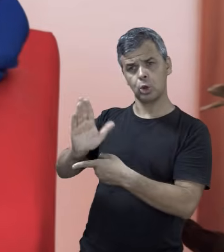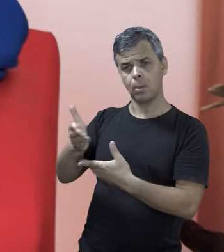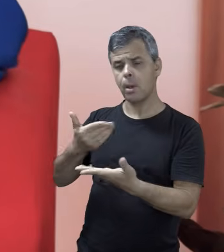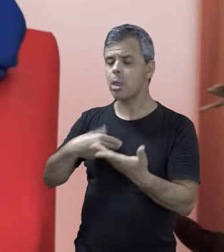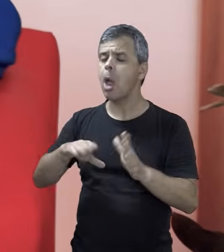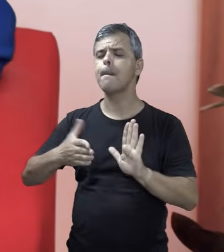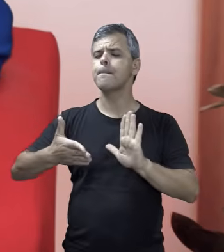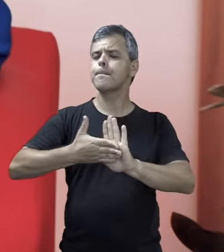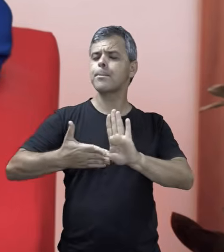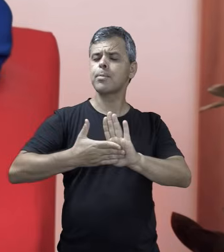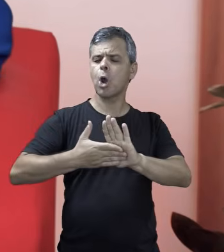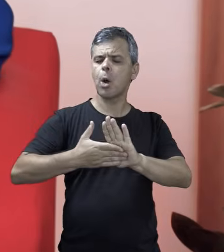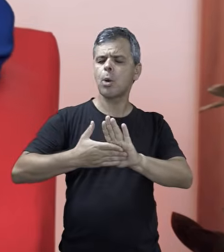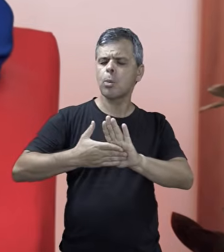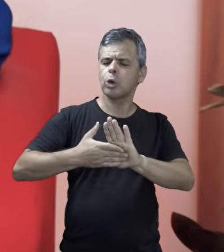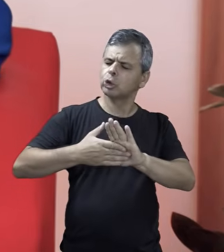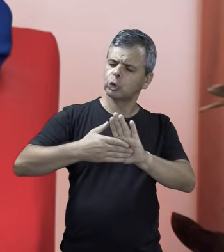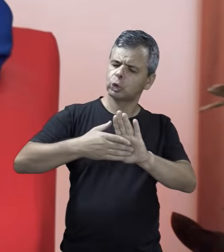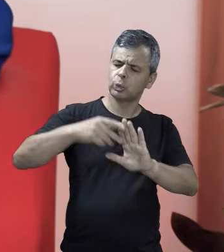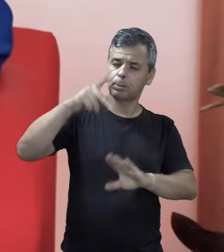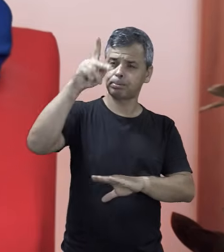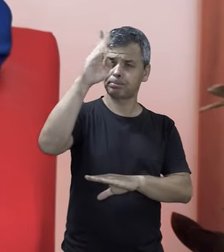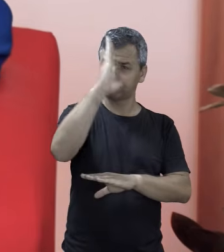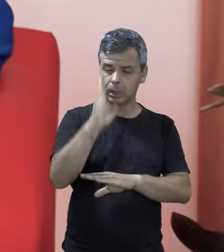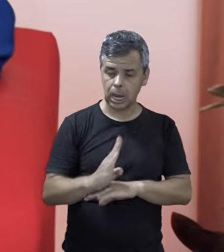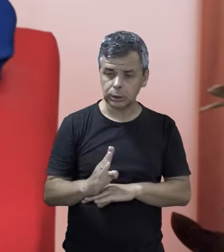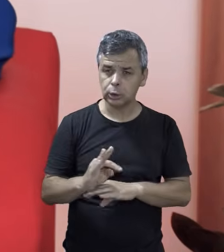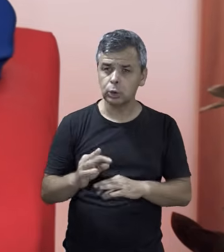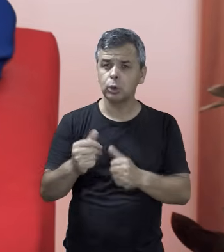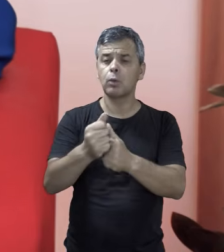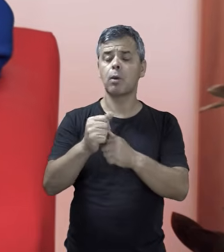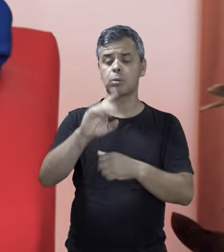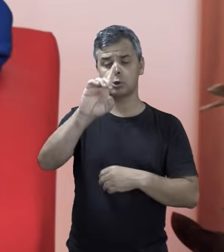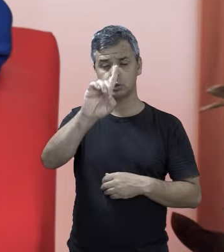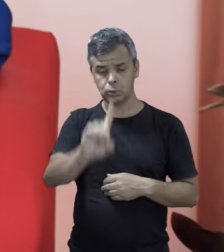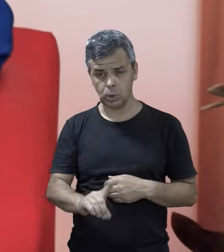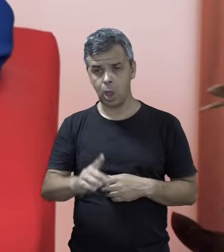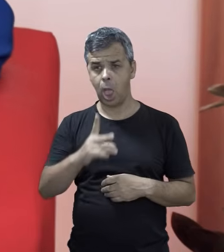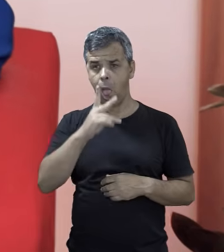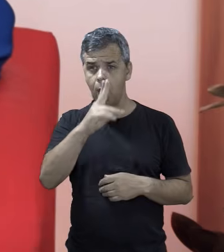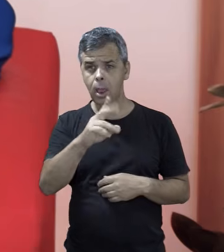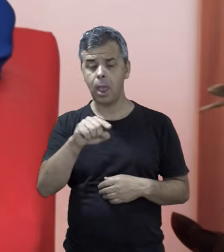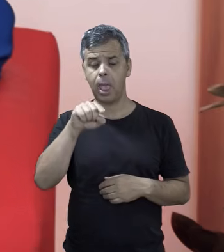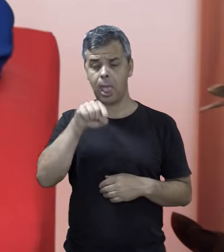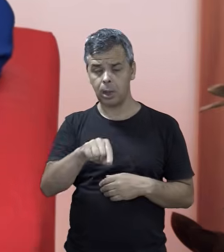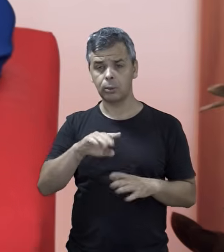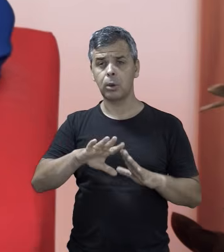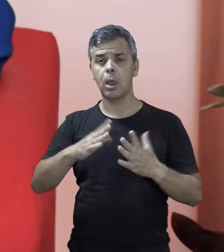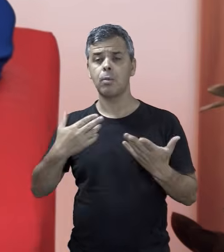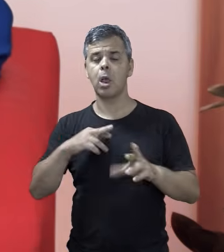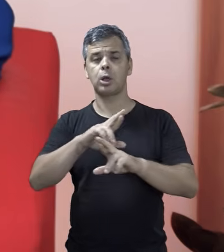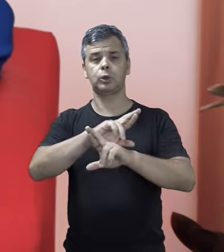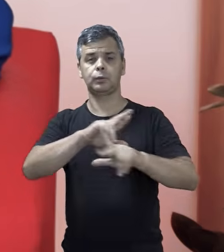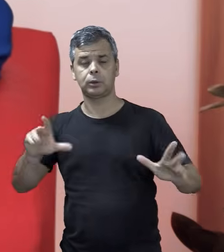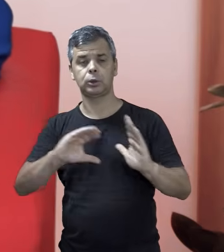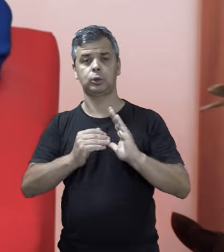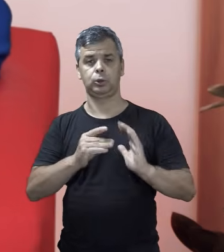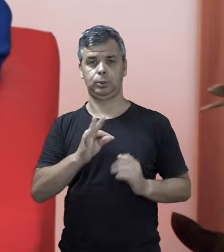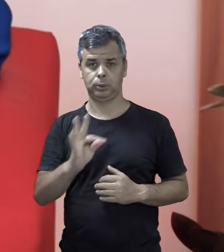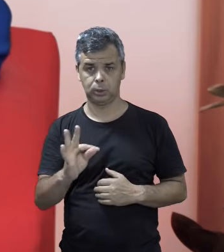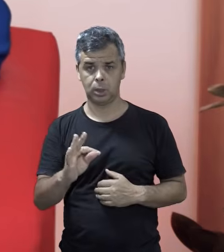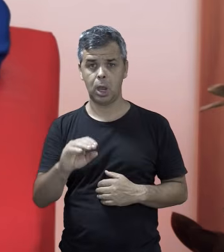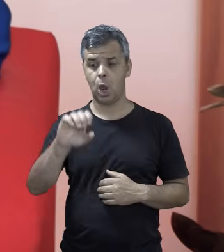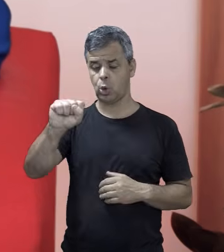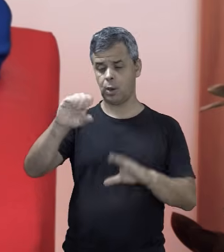recebido proposta do país inteiro, vamos ouvir as direções. Então, eu acho que esse é o diferencial do PT. Então, o